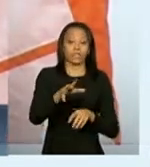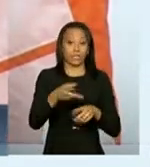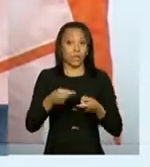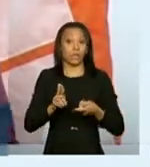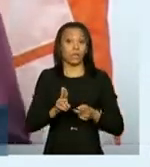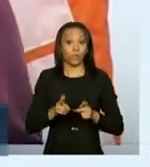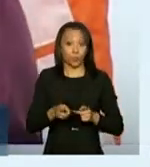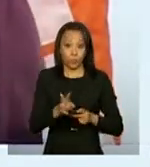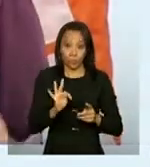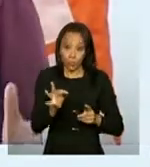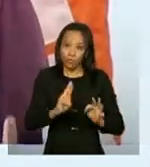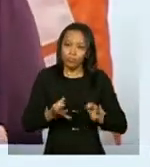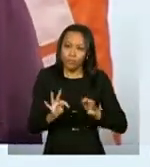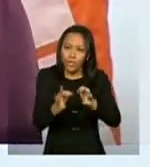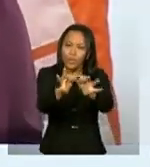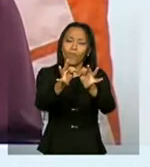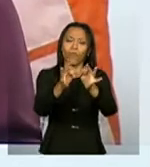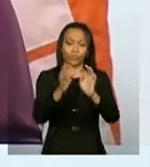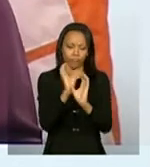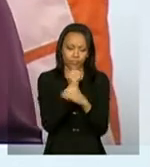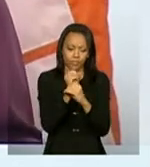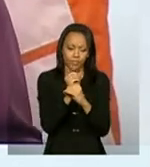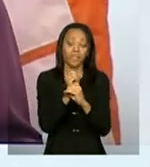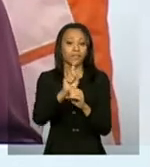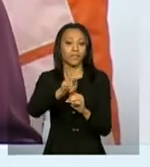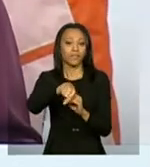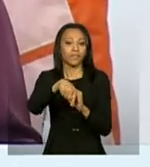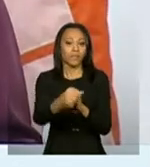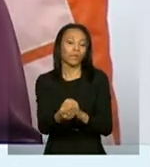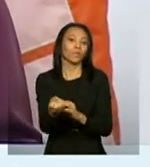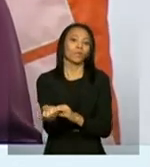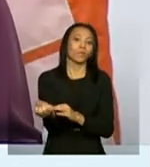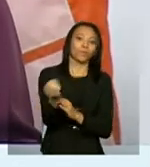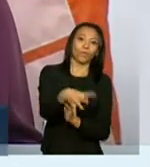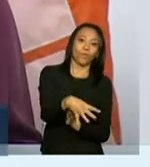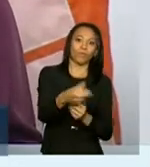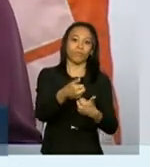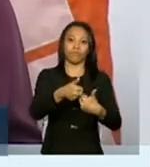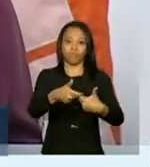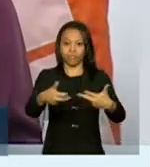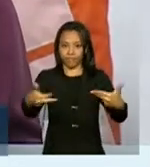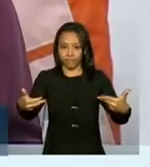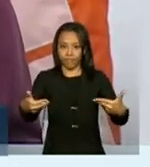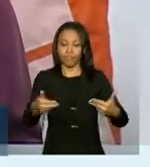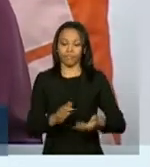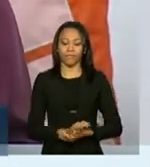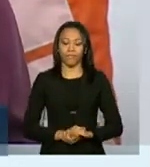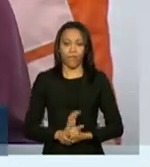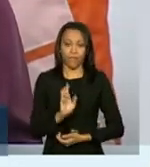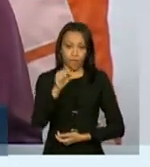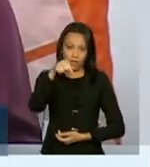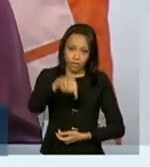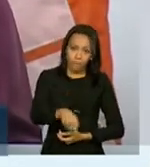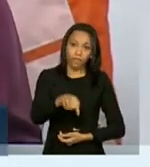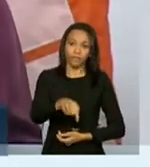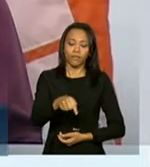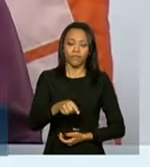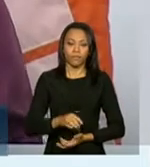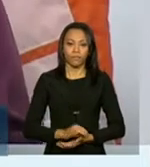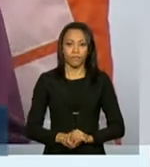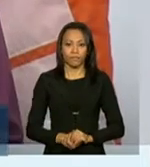científico e tecnológico e, a partir daí, gerar inovação. Aqui,